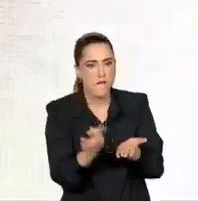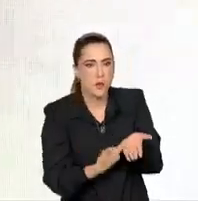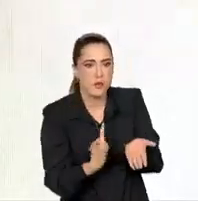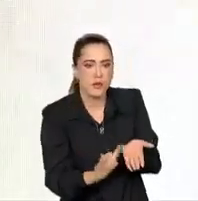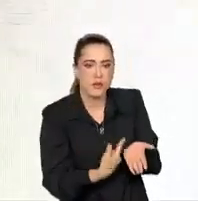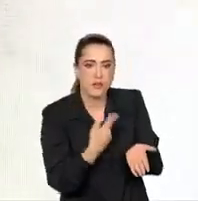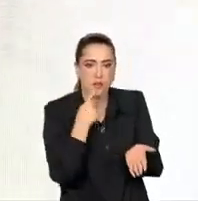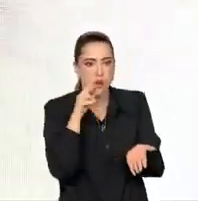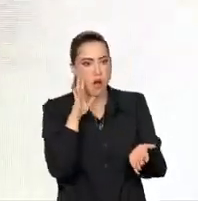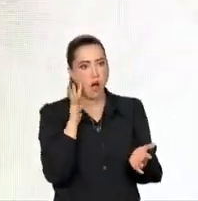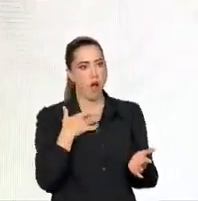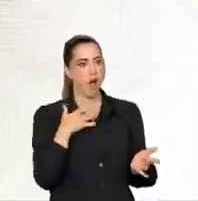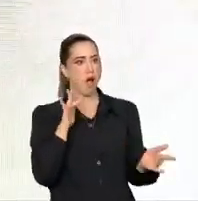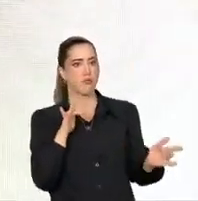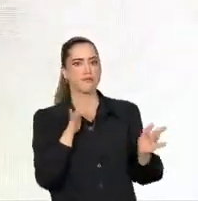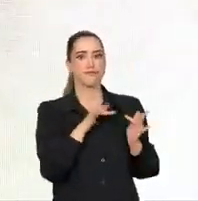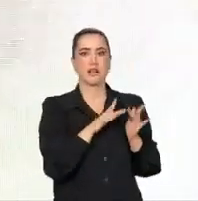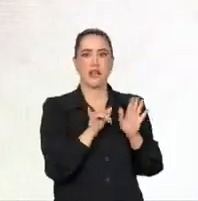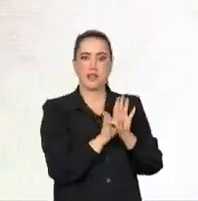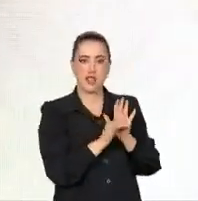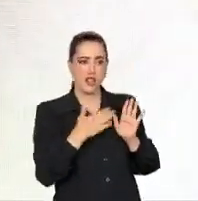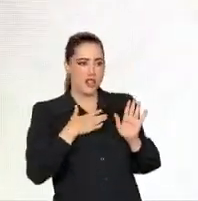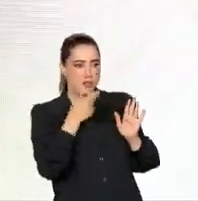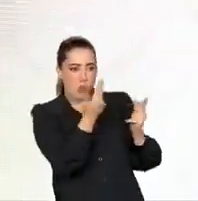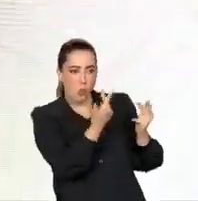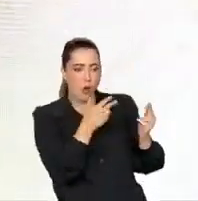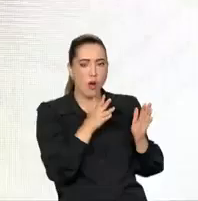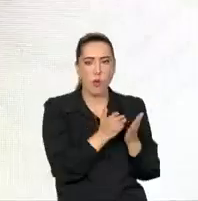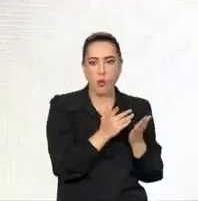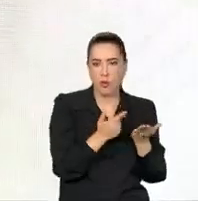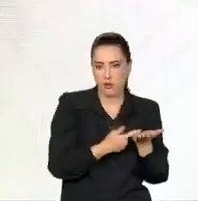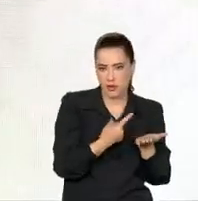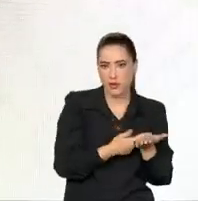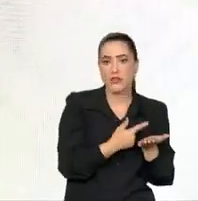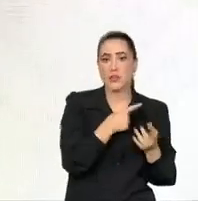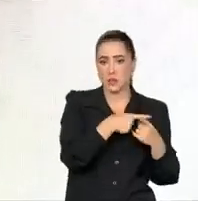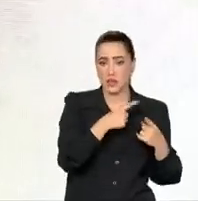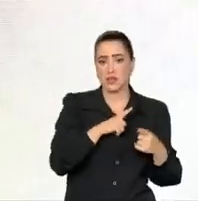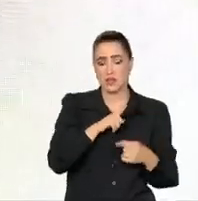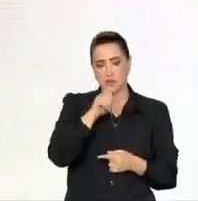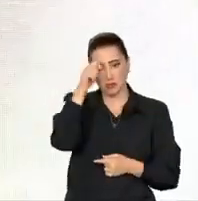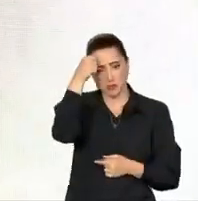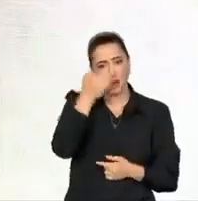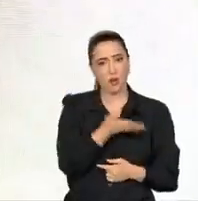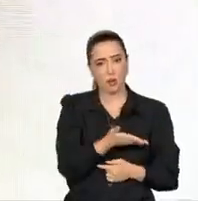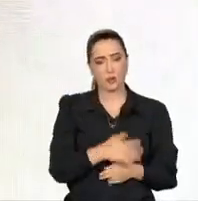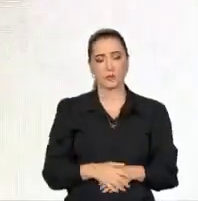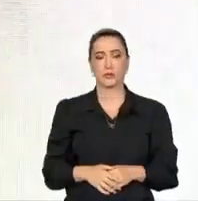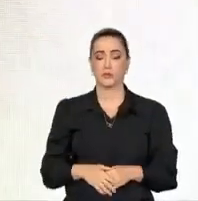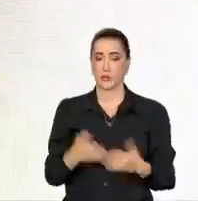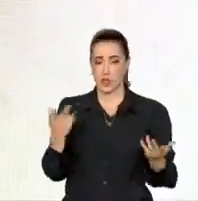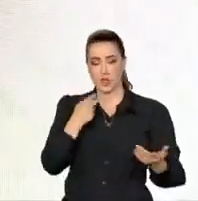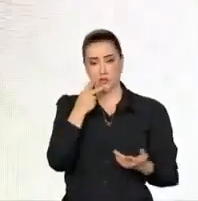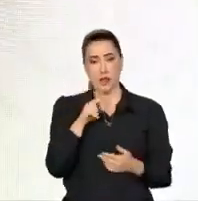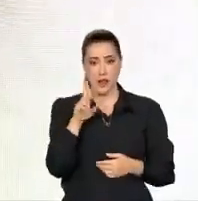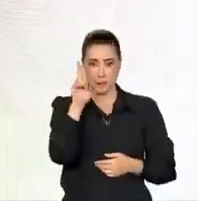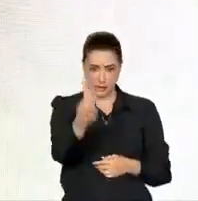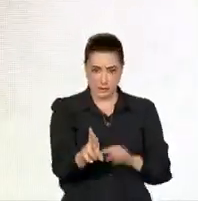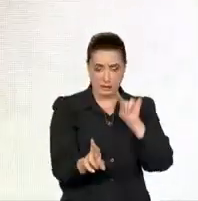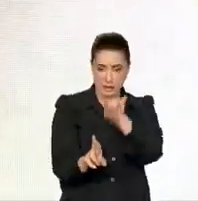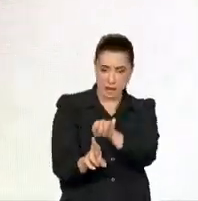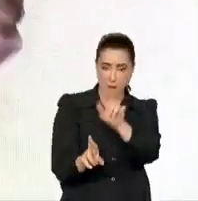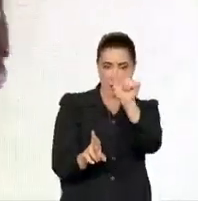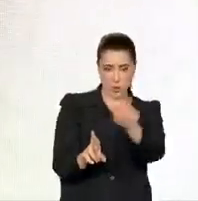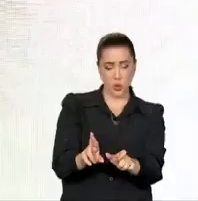Isso faz muita diferença. Quando a gente fala representatividade importa, é porque importa mesmo. Quando a gente fala